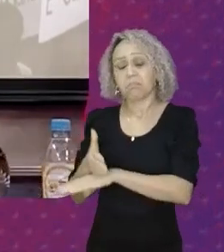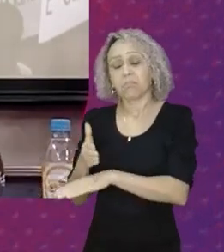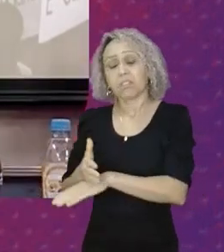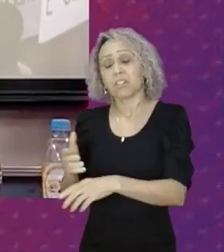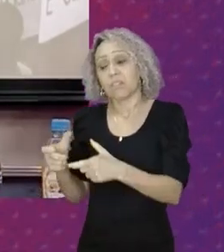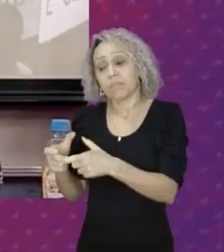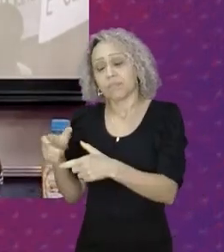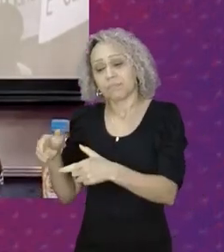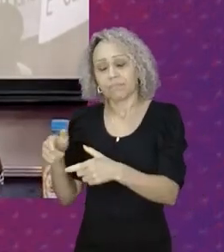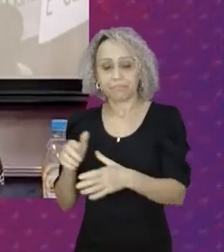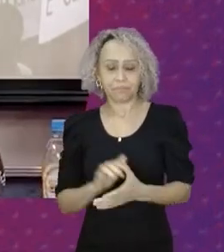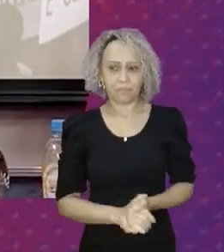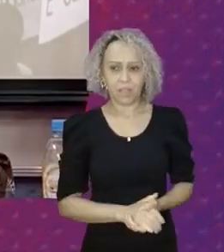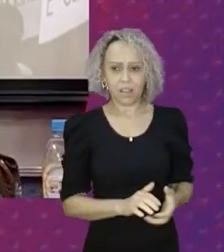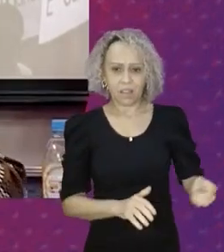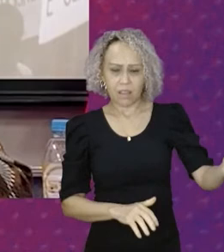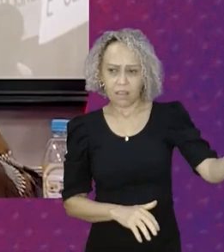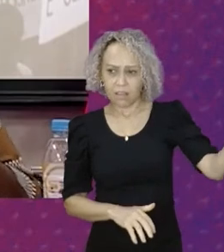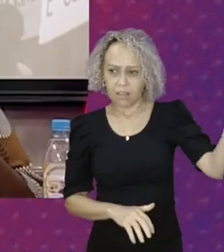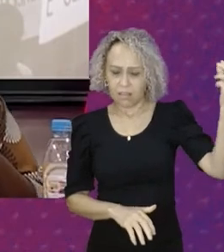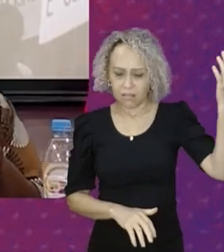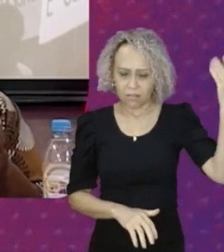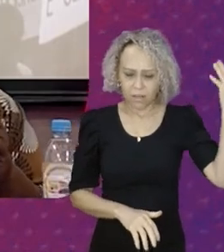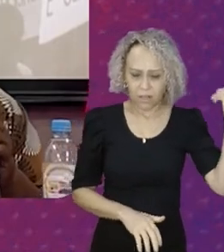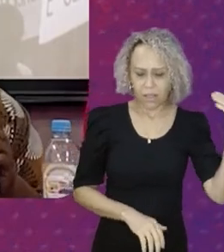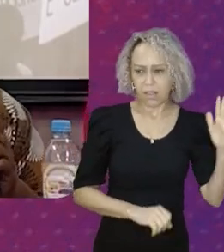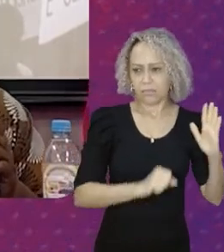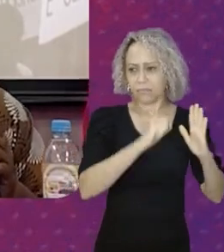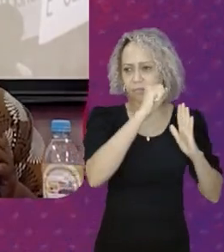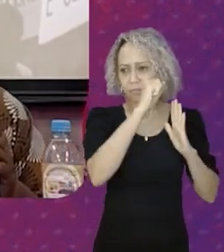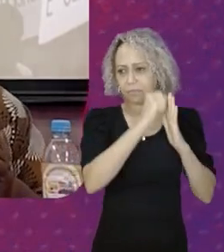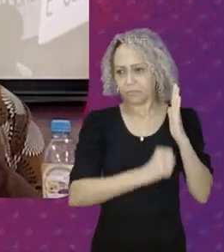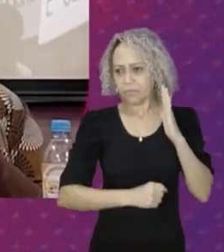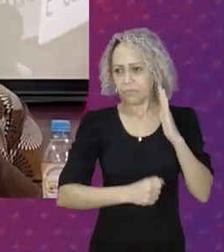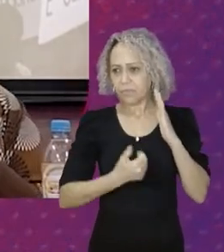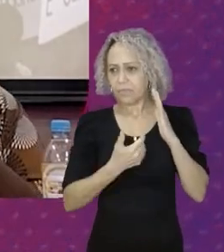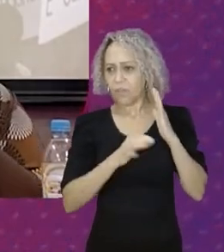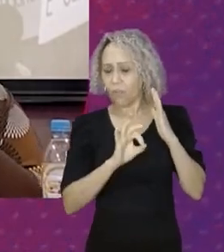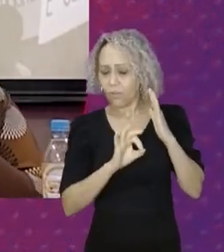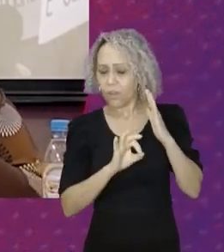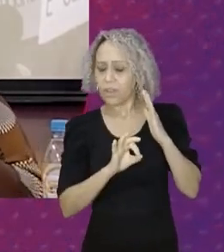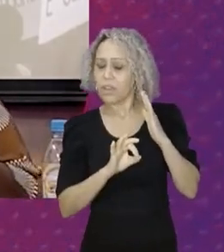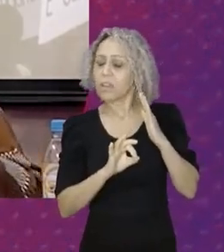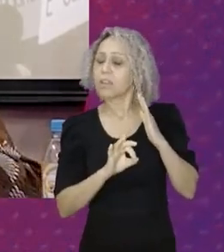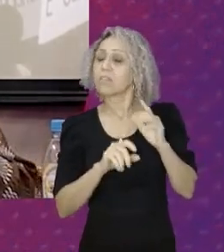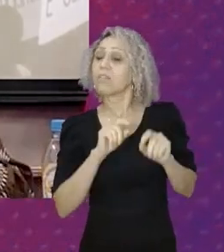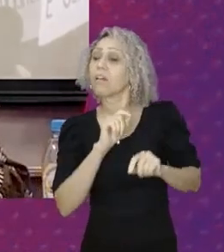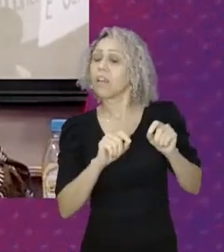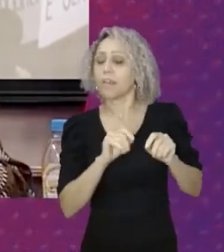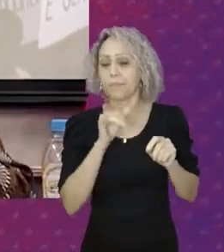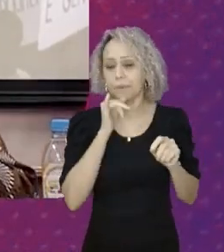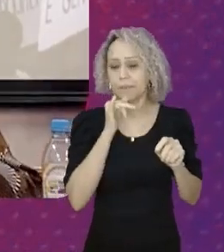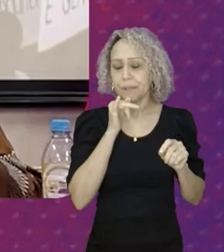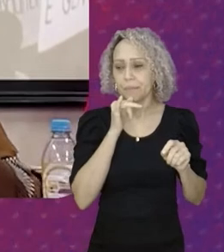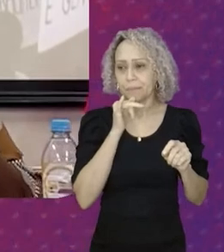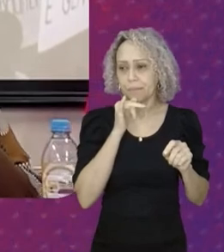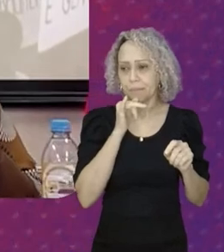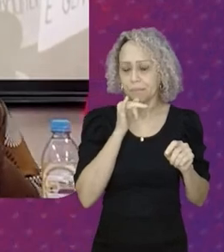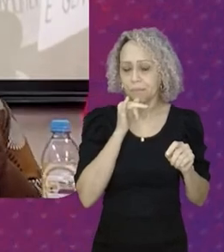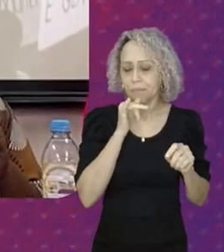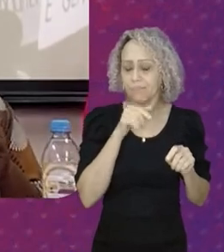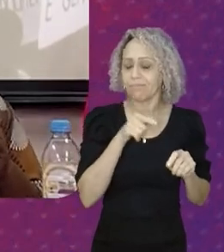eram flores, e, portanto, entravam no jardim de infância, ou os filhos e filhas dos trabalhadores